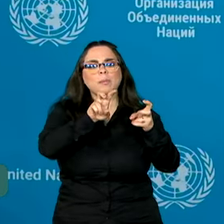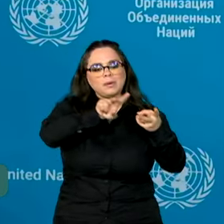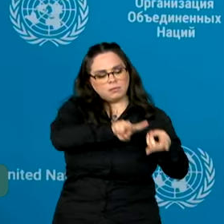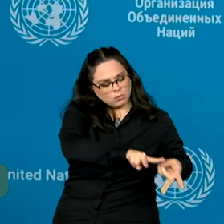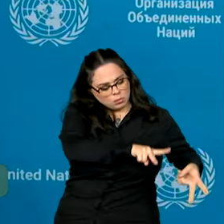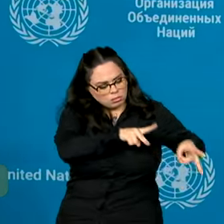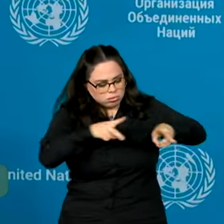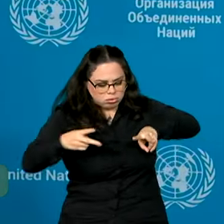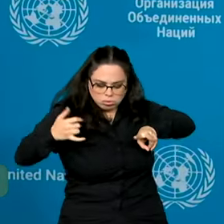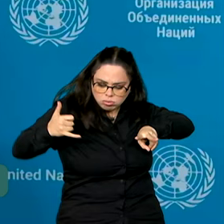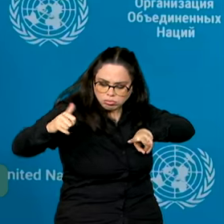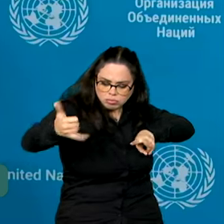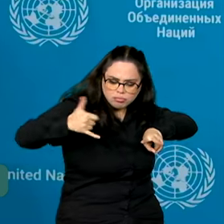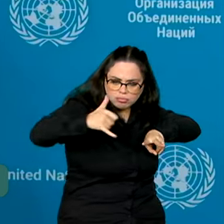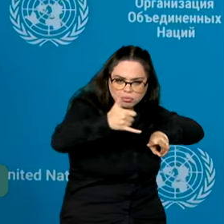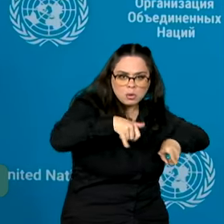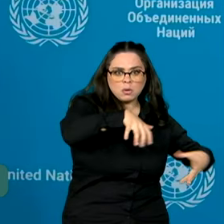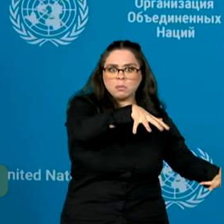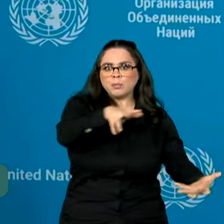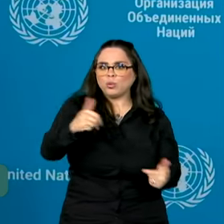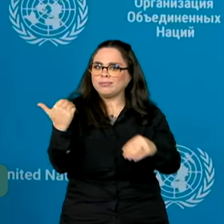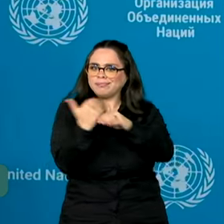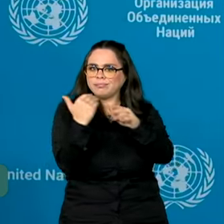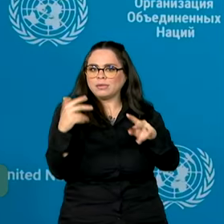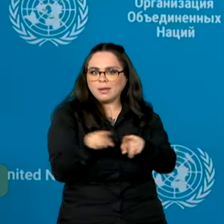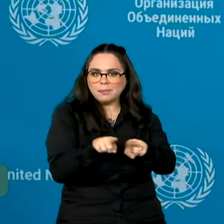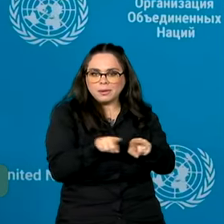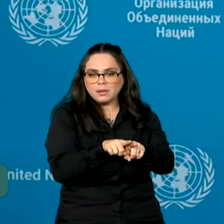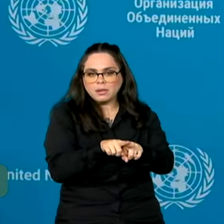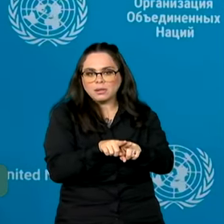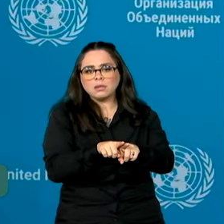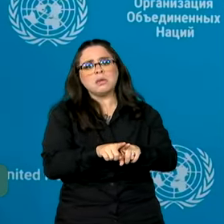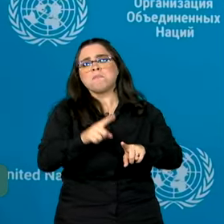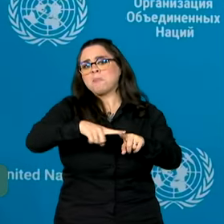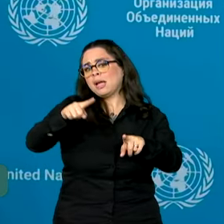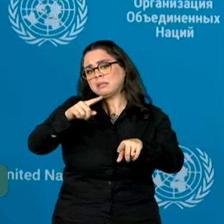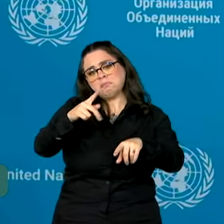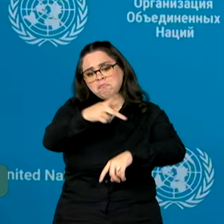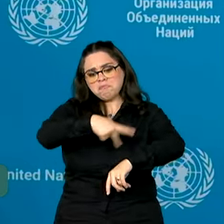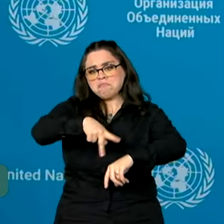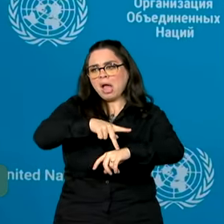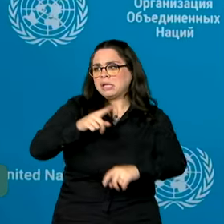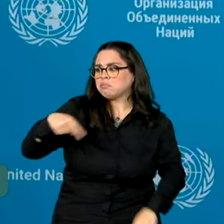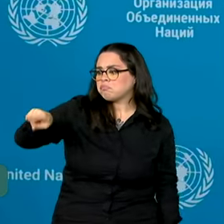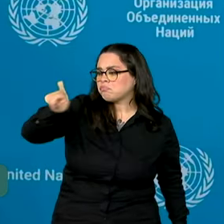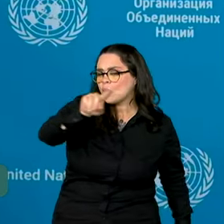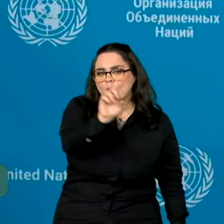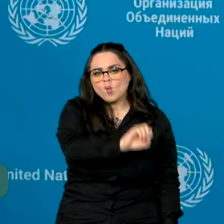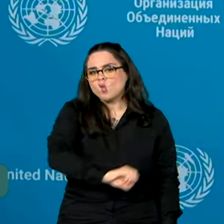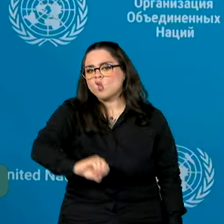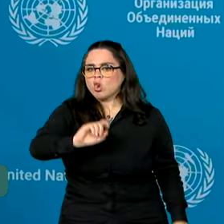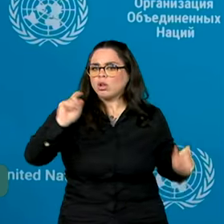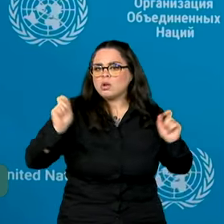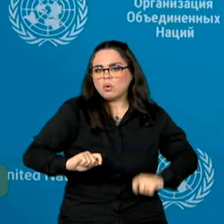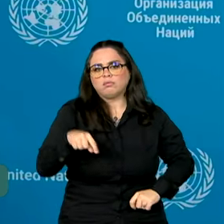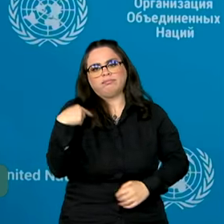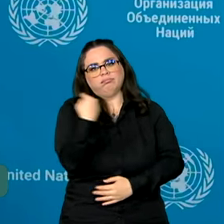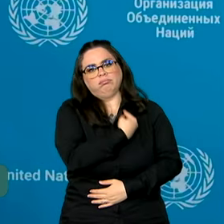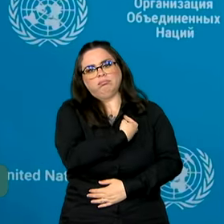energética que o mundo inteiro está falando e que nenhum país do mundo tem as condições,